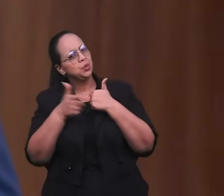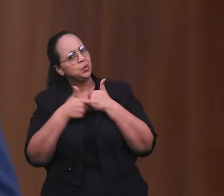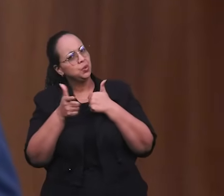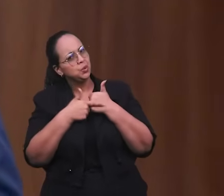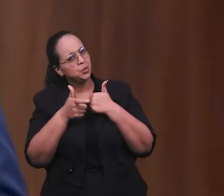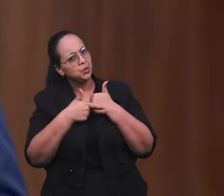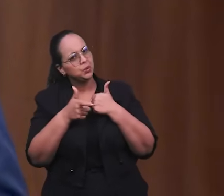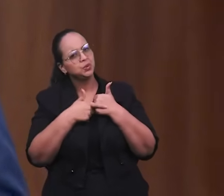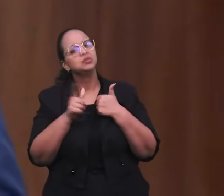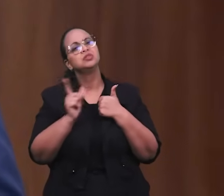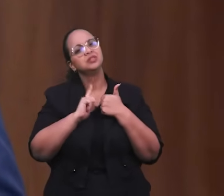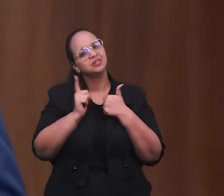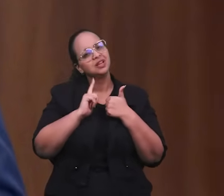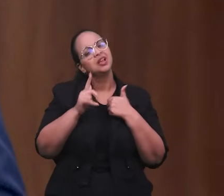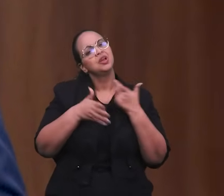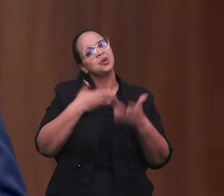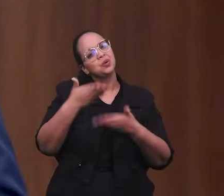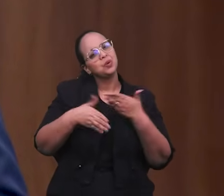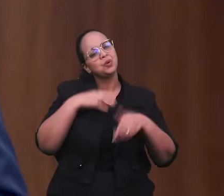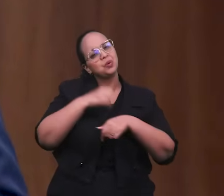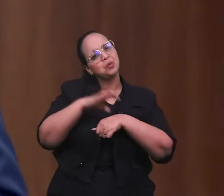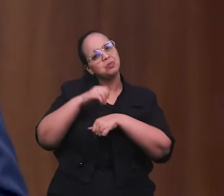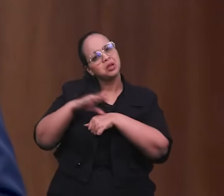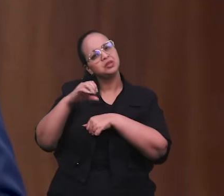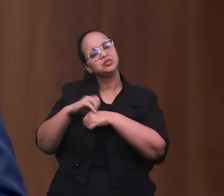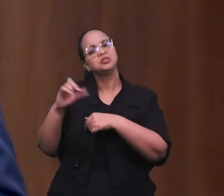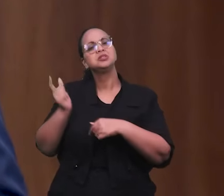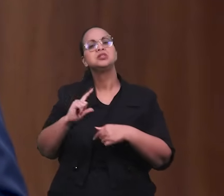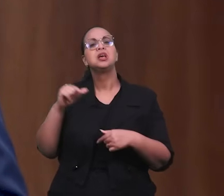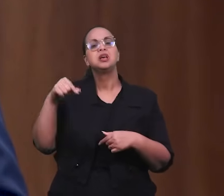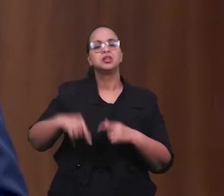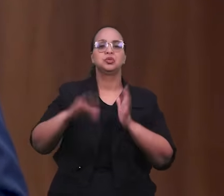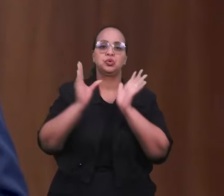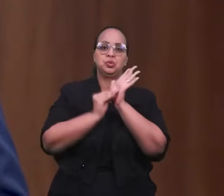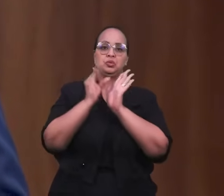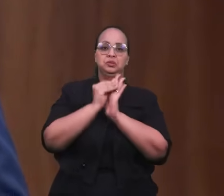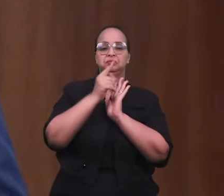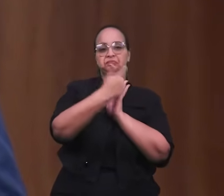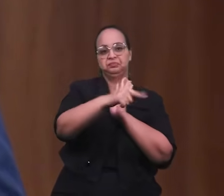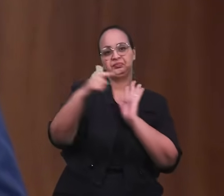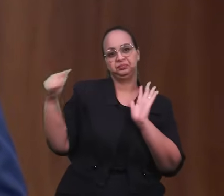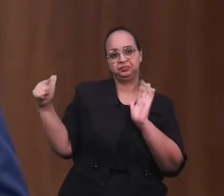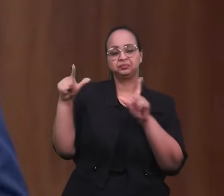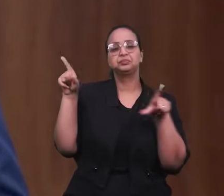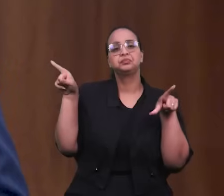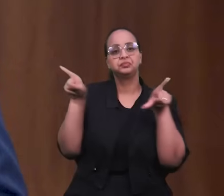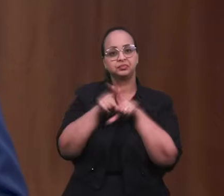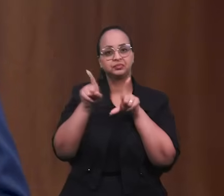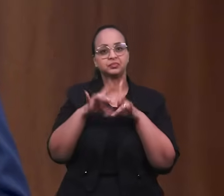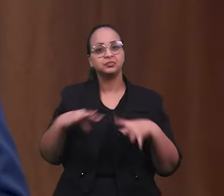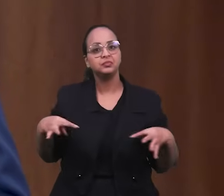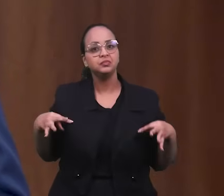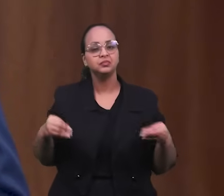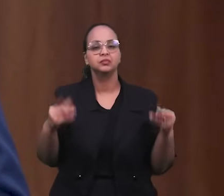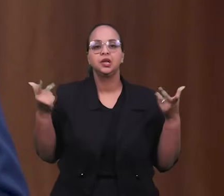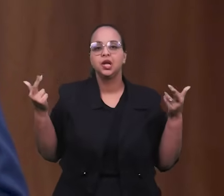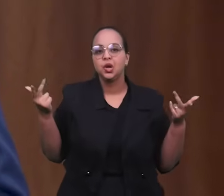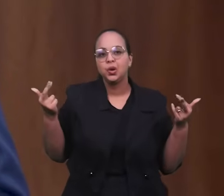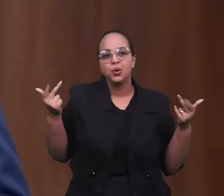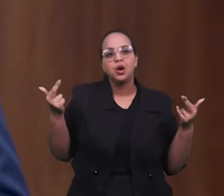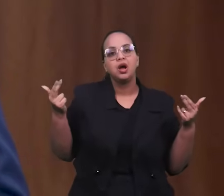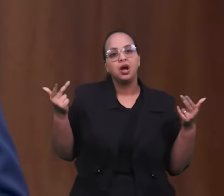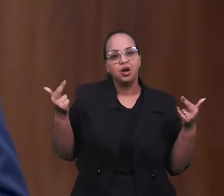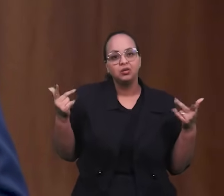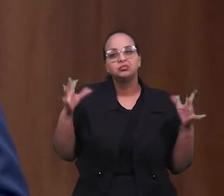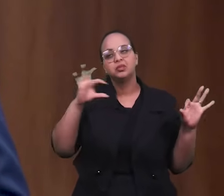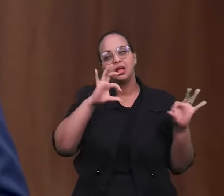Curta a página, compartilhe, não é, esse conteúdo para os demais, para que assim todos possam também